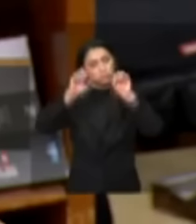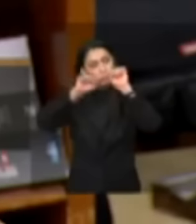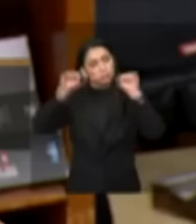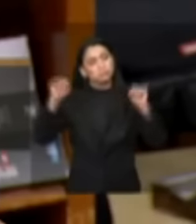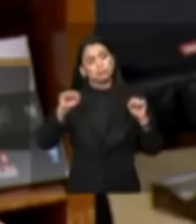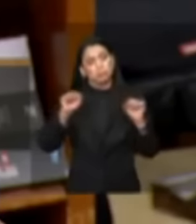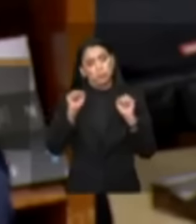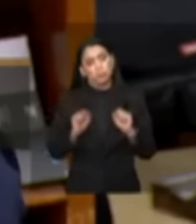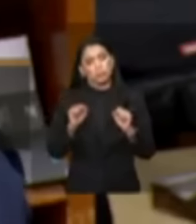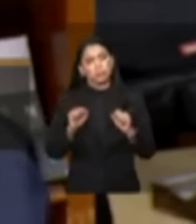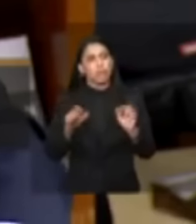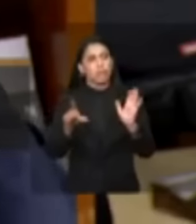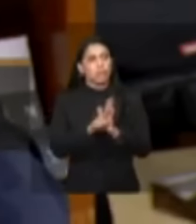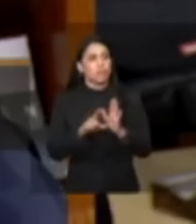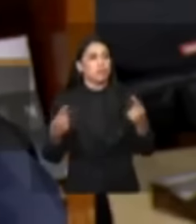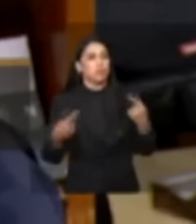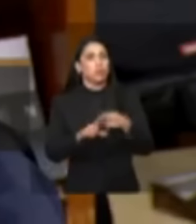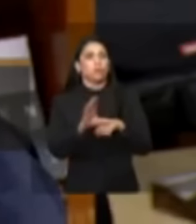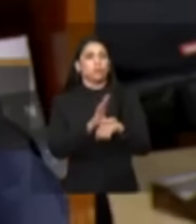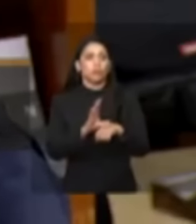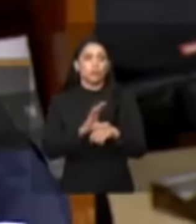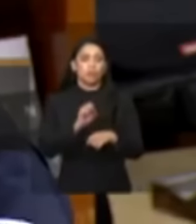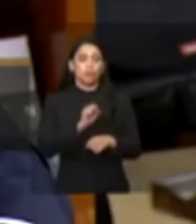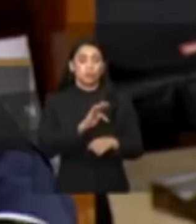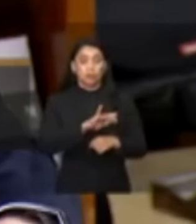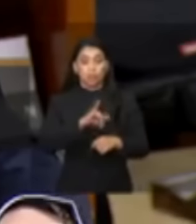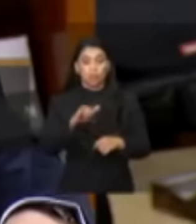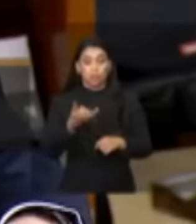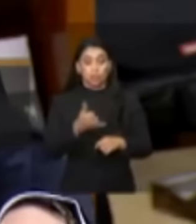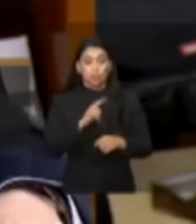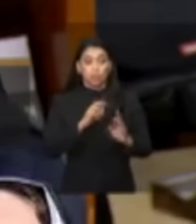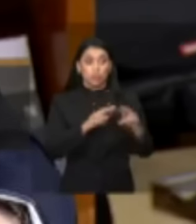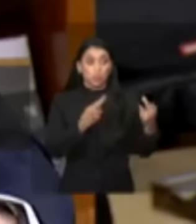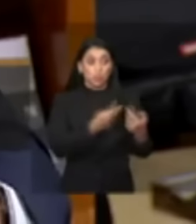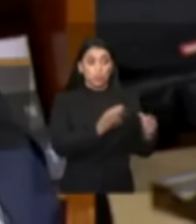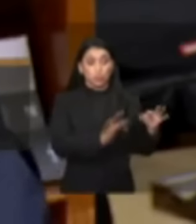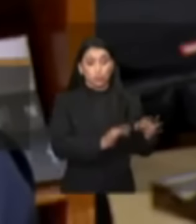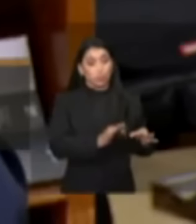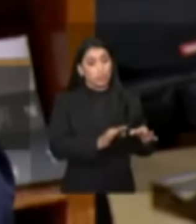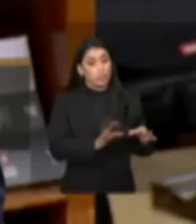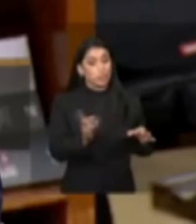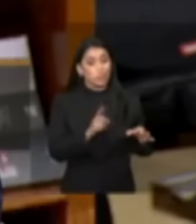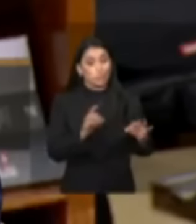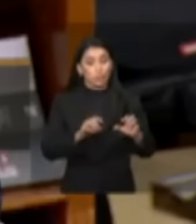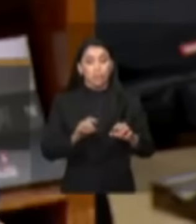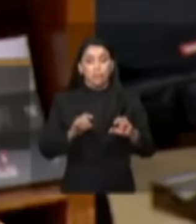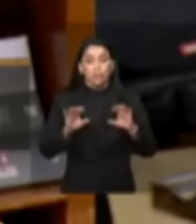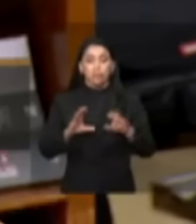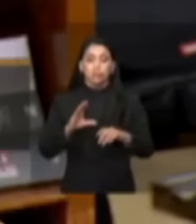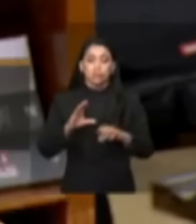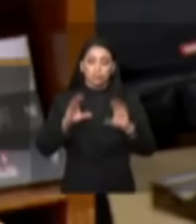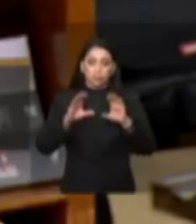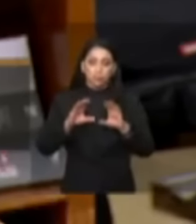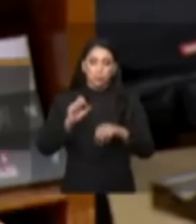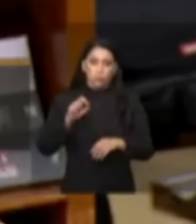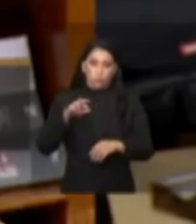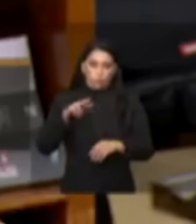inconstitucional e esta decisão do Superior Tribunal de Justiça foi tomada pela sessão e não pela corte especial que